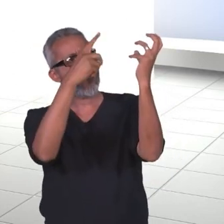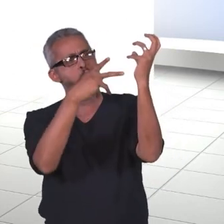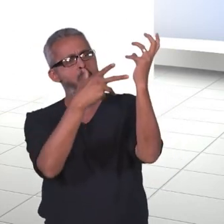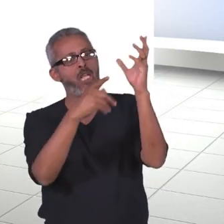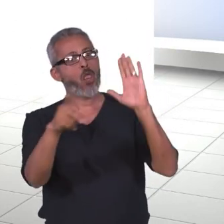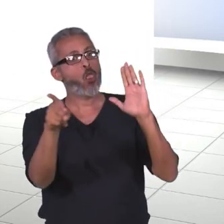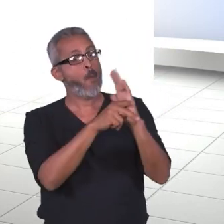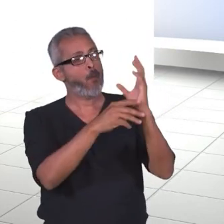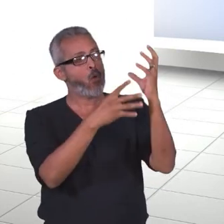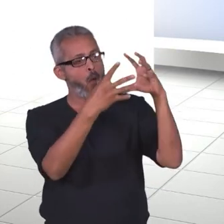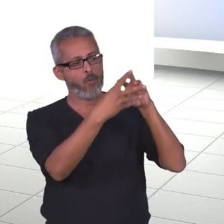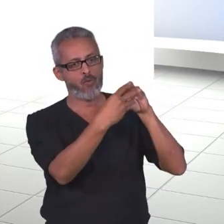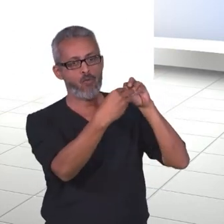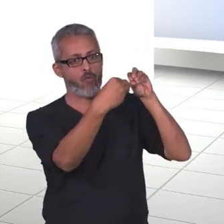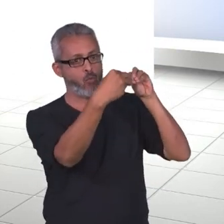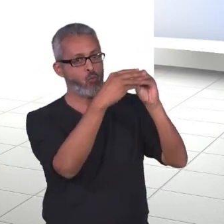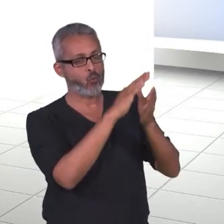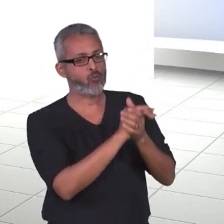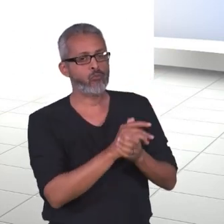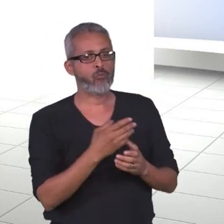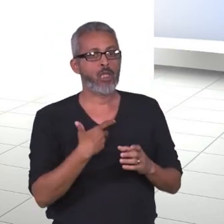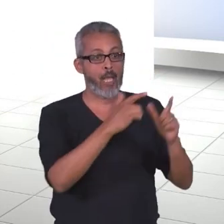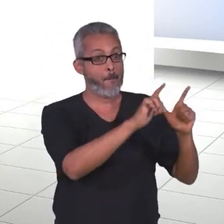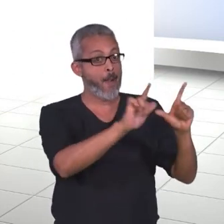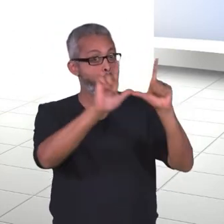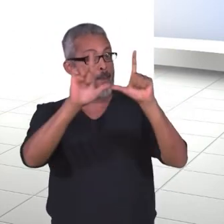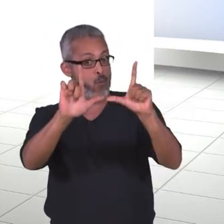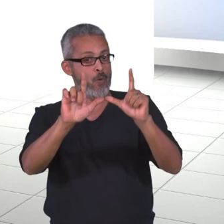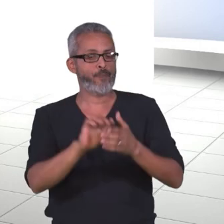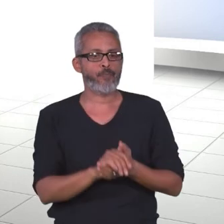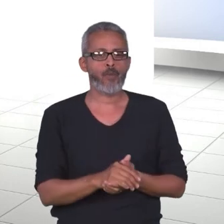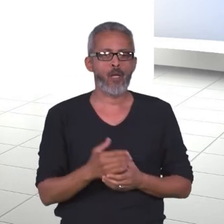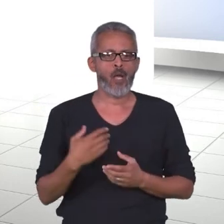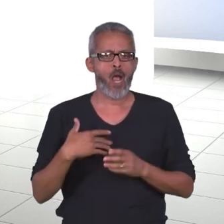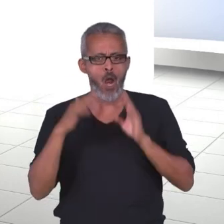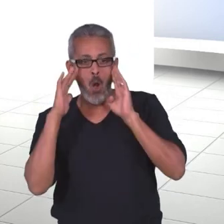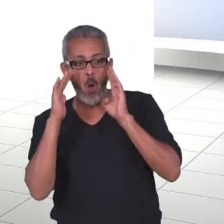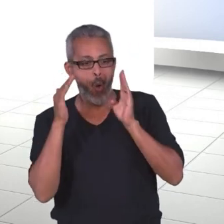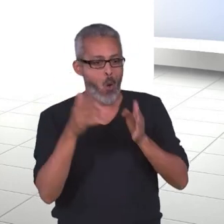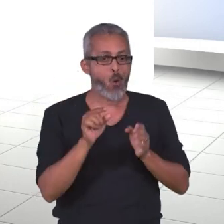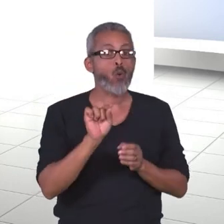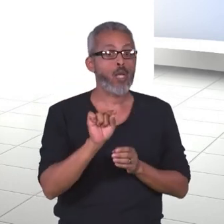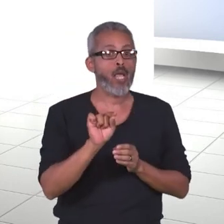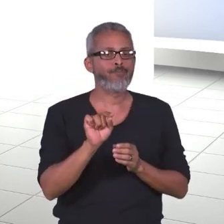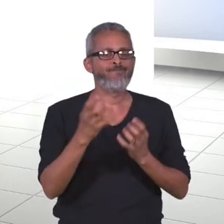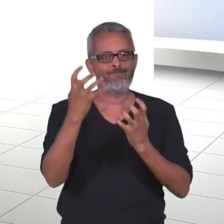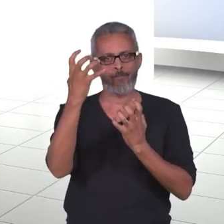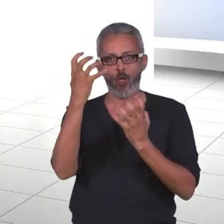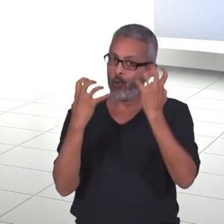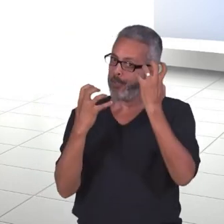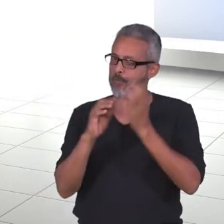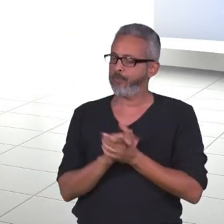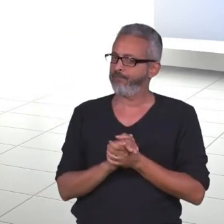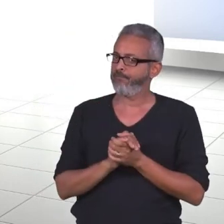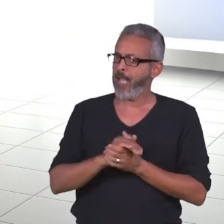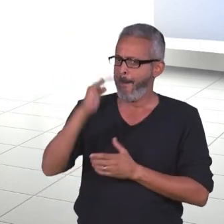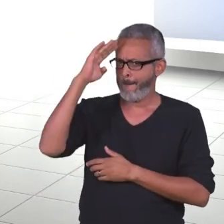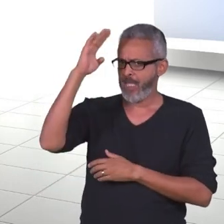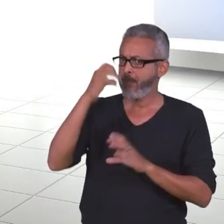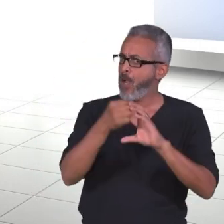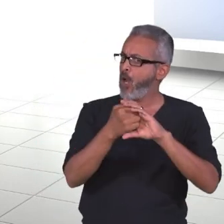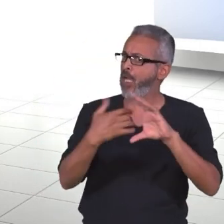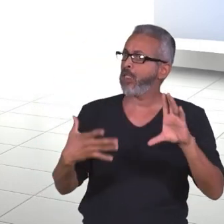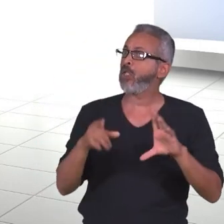das árvores e do próprio fruto que dá nome à obra e aparece em destaque, remetem-nos ao